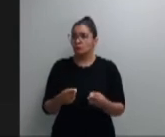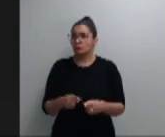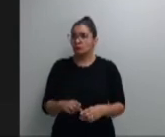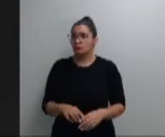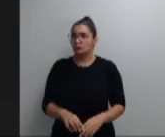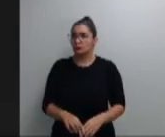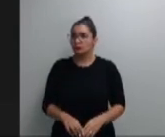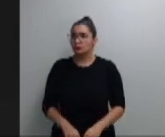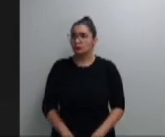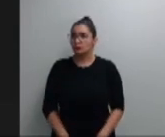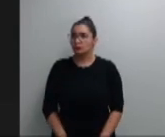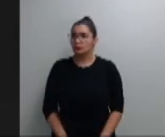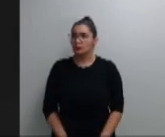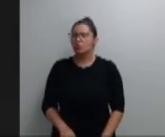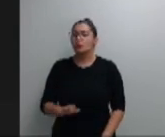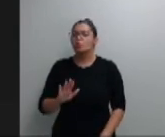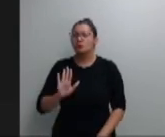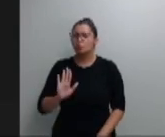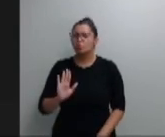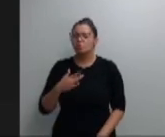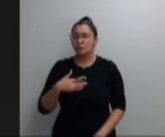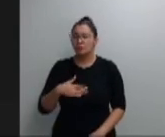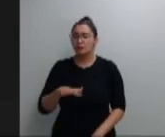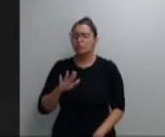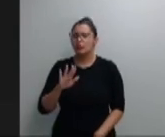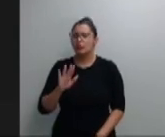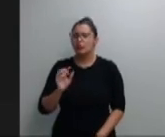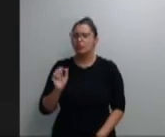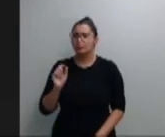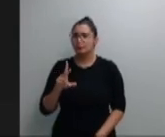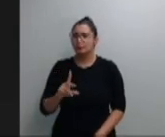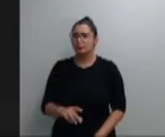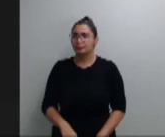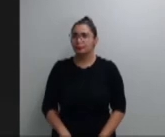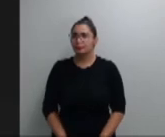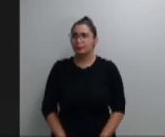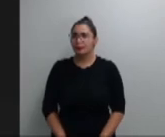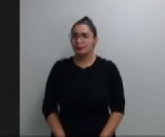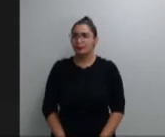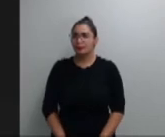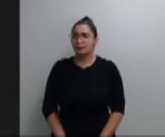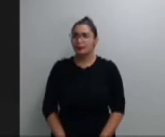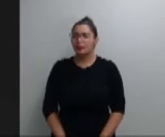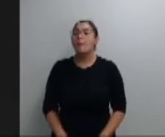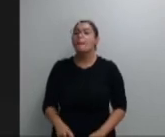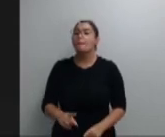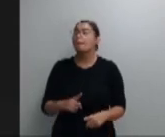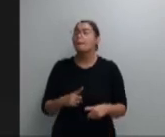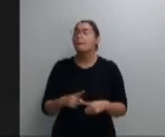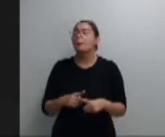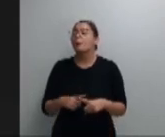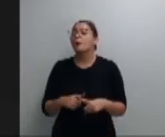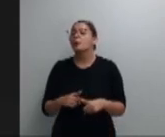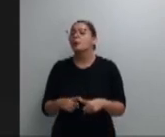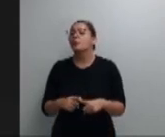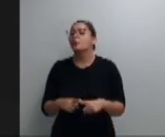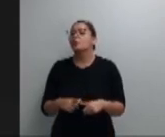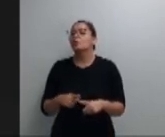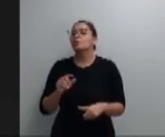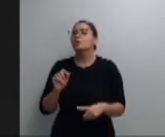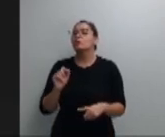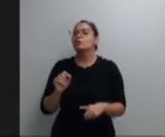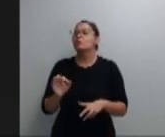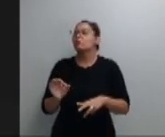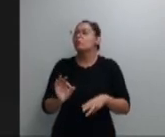só eu só queria observar uma coisa eu não sei se você já porque você tinha feito acho que